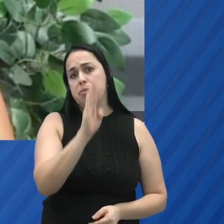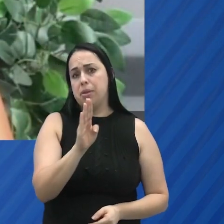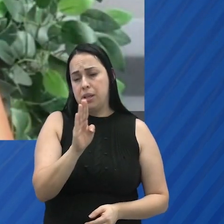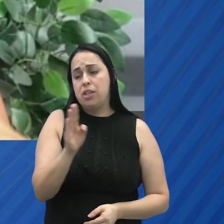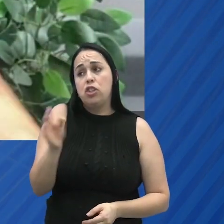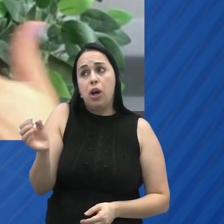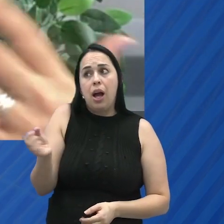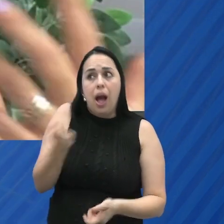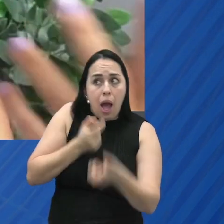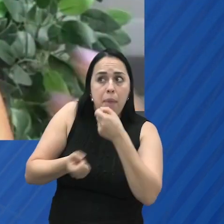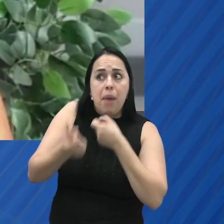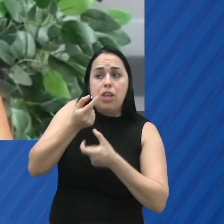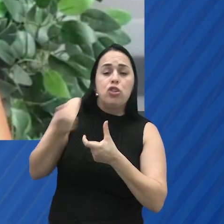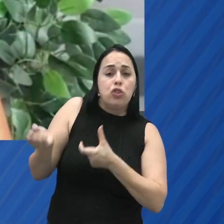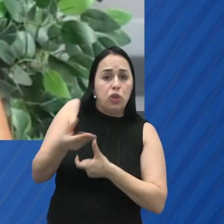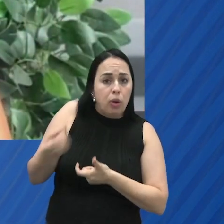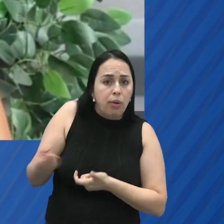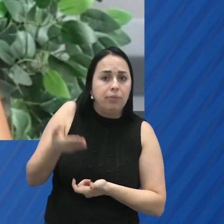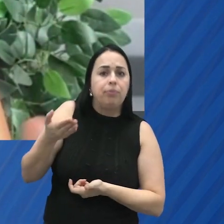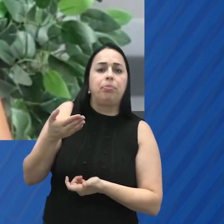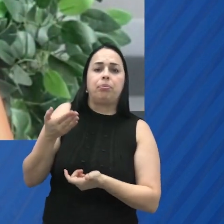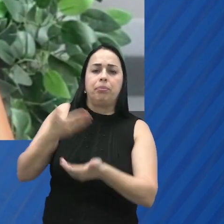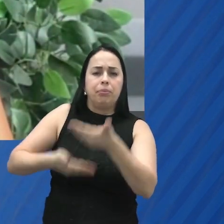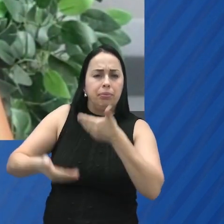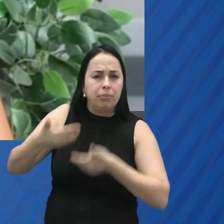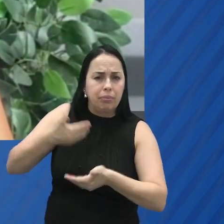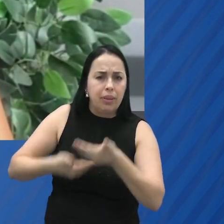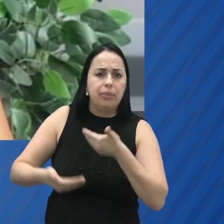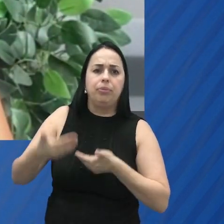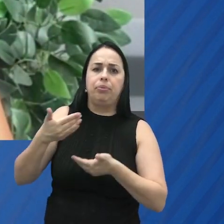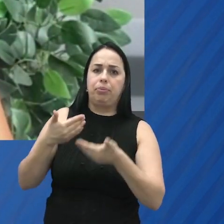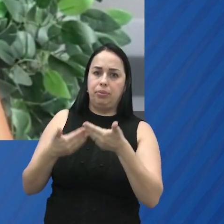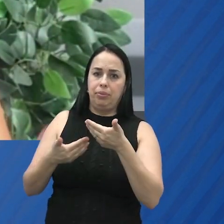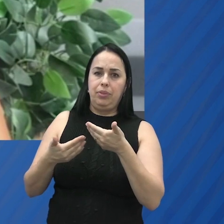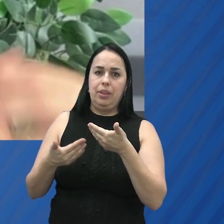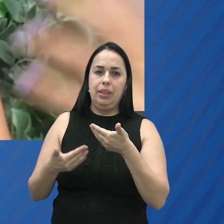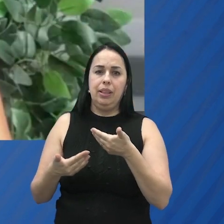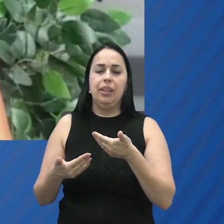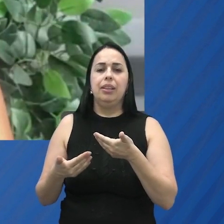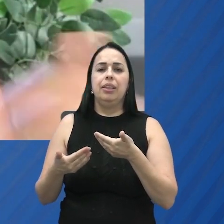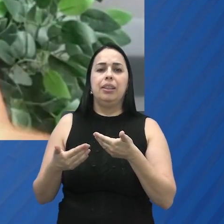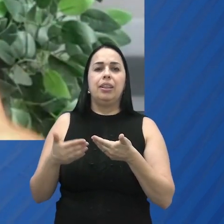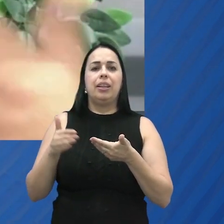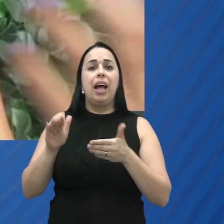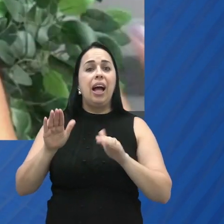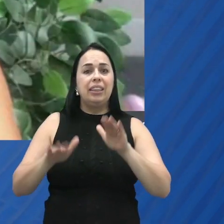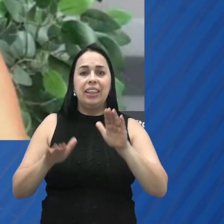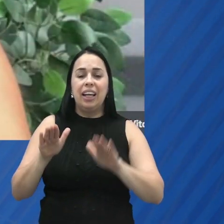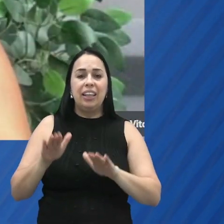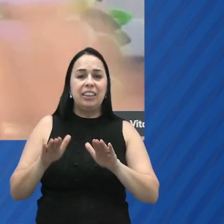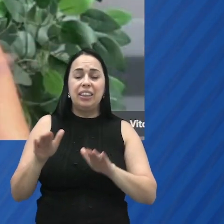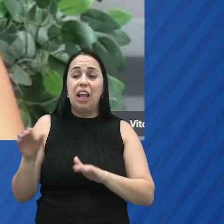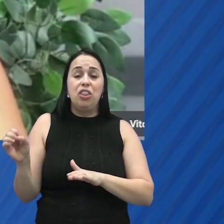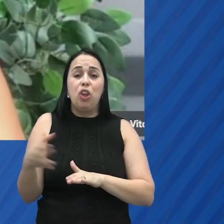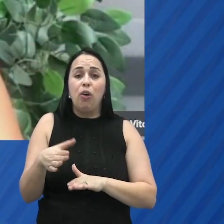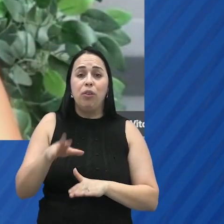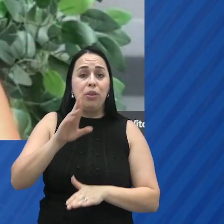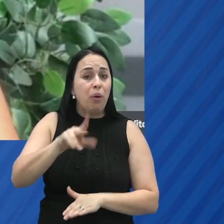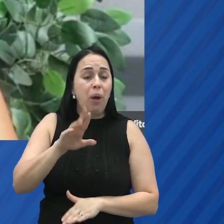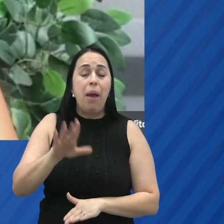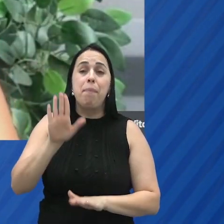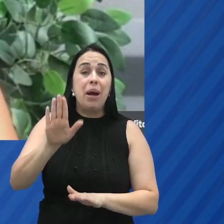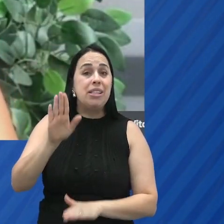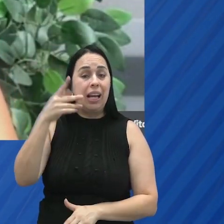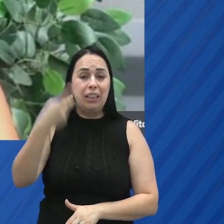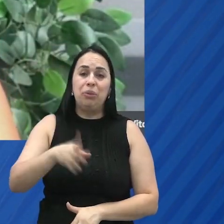as medicações mais novas, esses tratamentos mais novos, que às vezes nem é tão novo assim, mas que demora